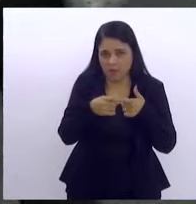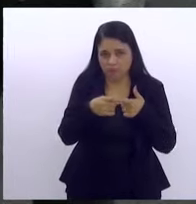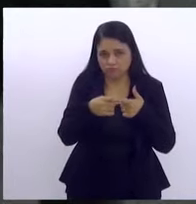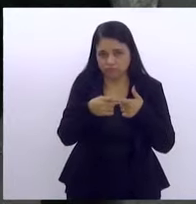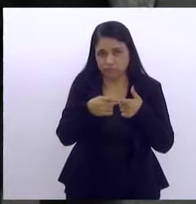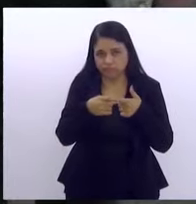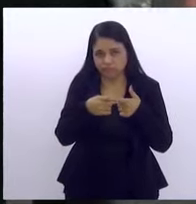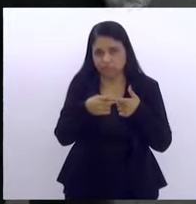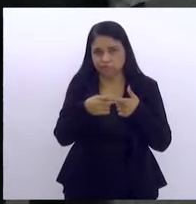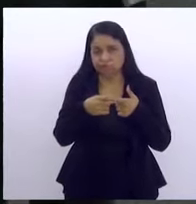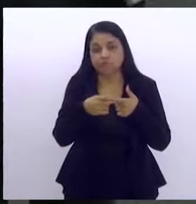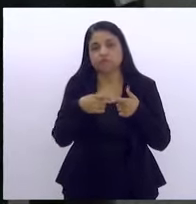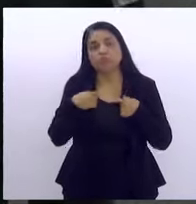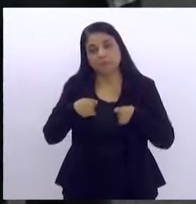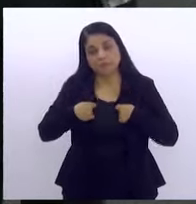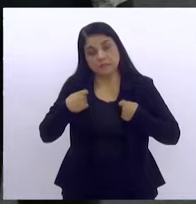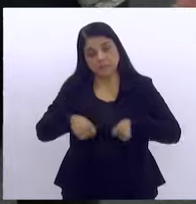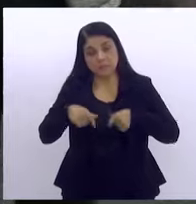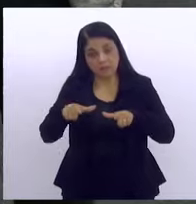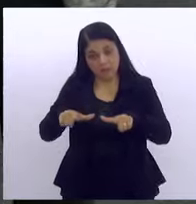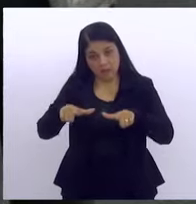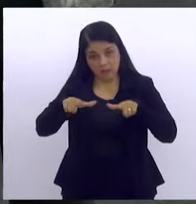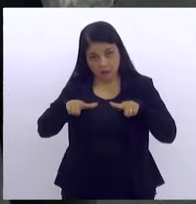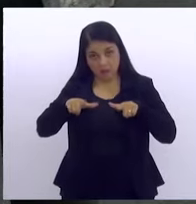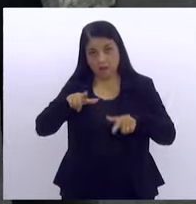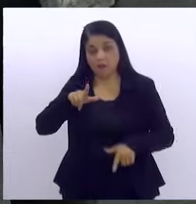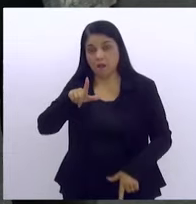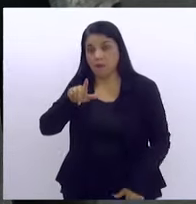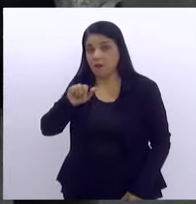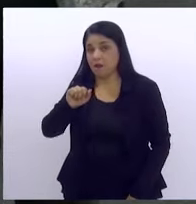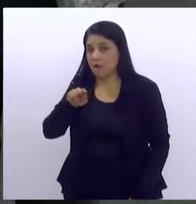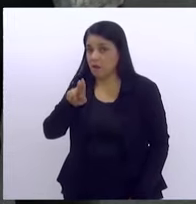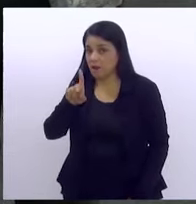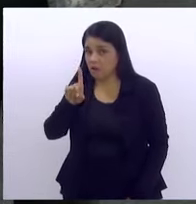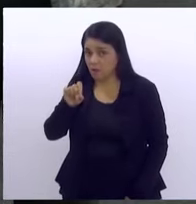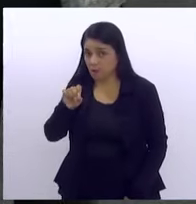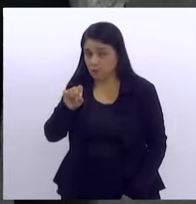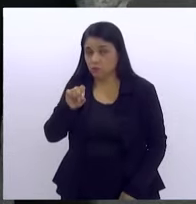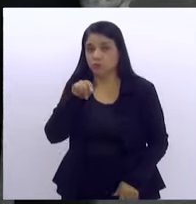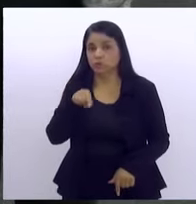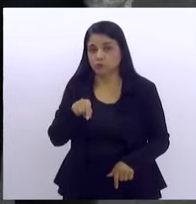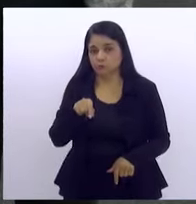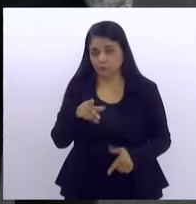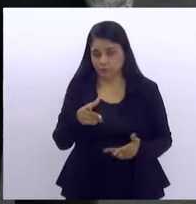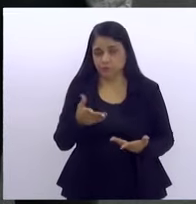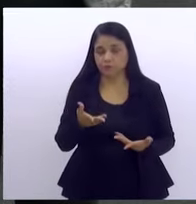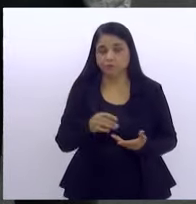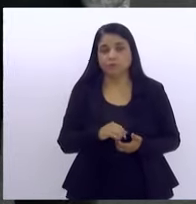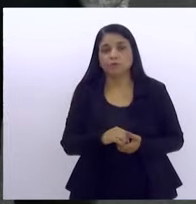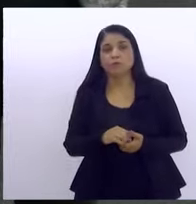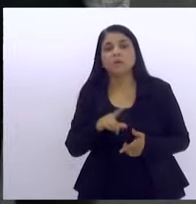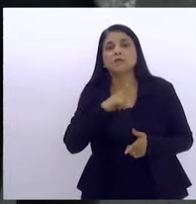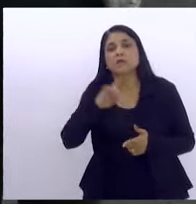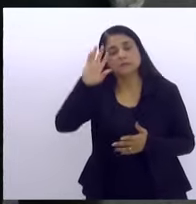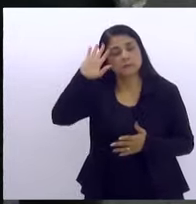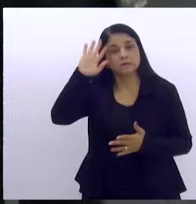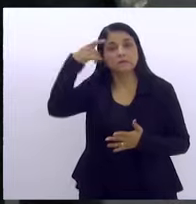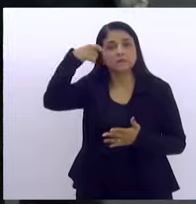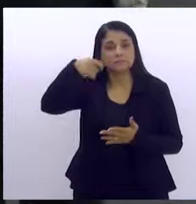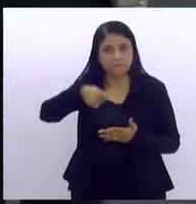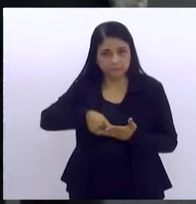junta médica e tem que ter o laudo, porque o que instrui o processo é o laudo. E quem